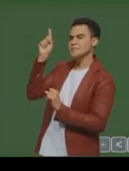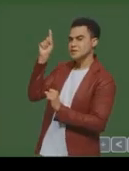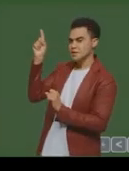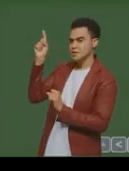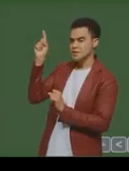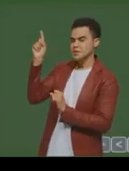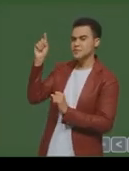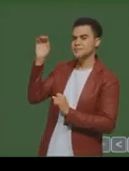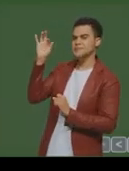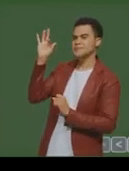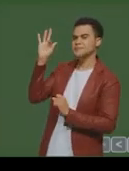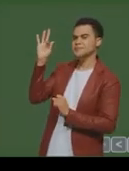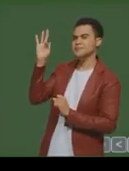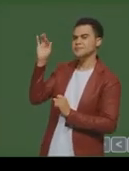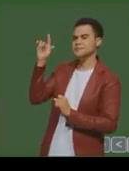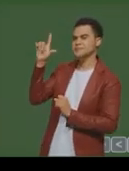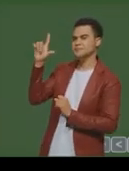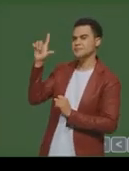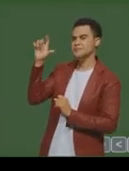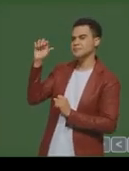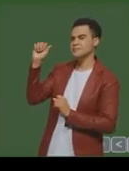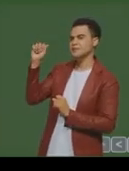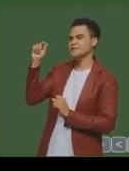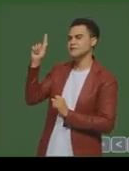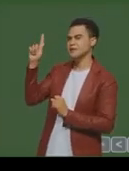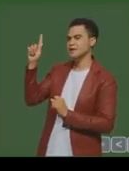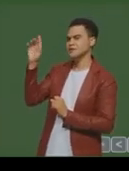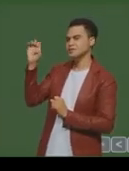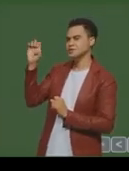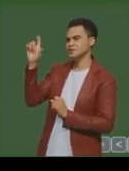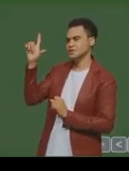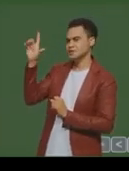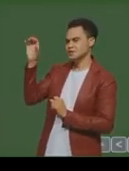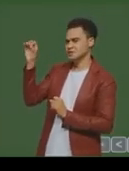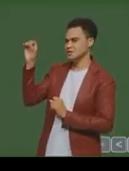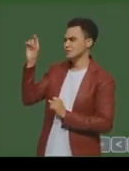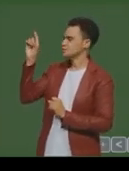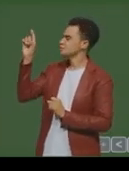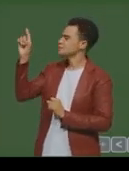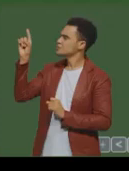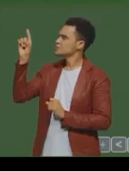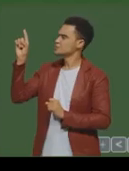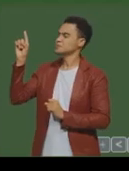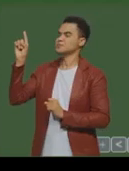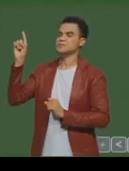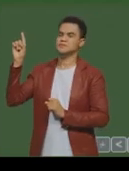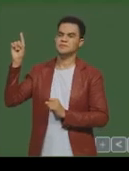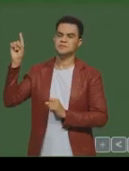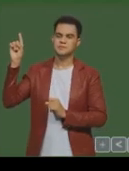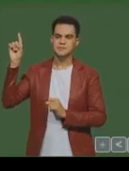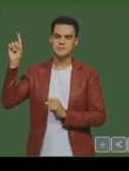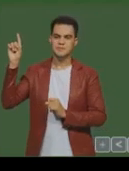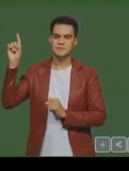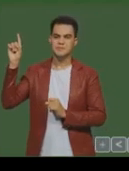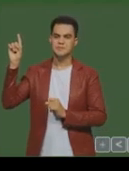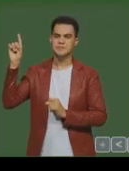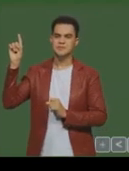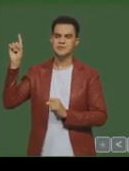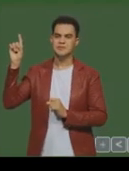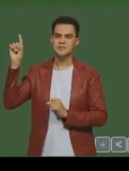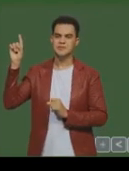flagelado, né? Então ele vai possuir alguns flagelos, o que nós denominamos de